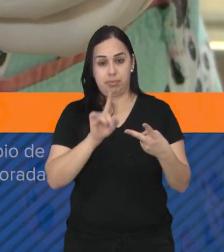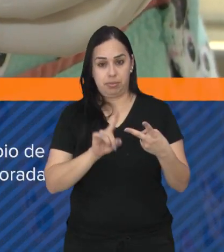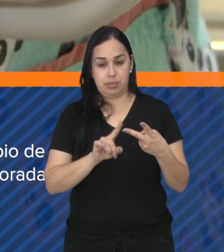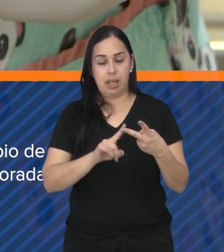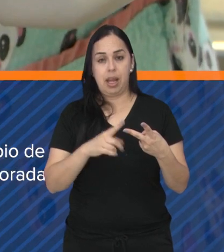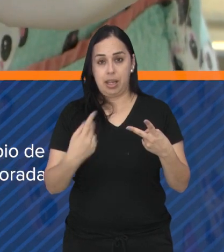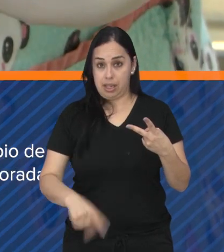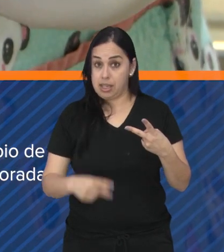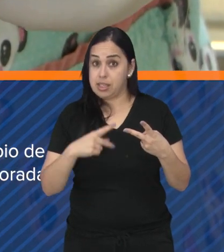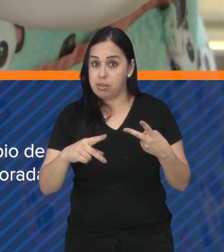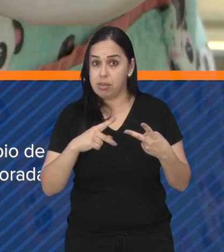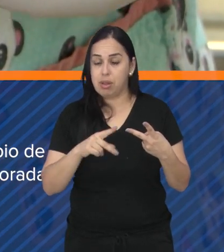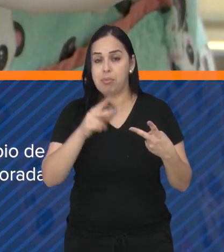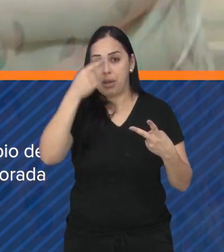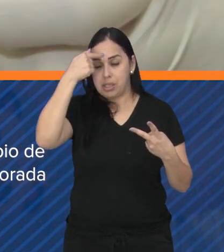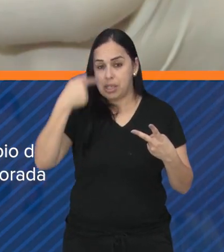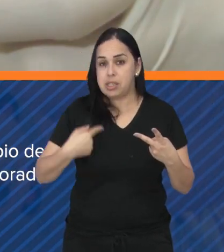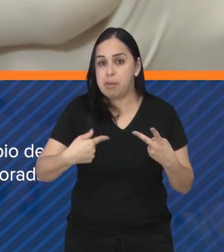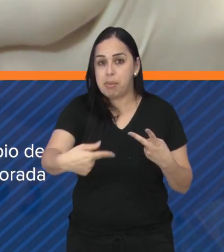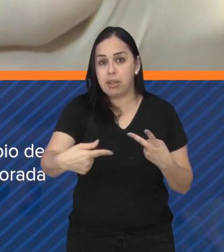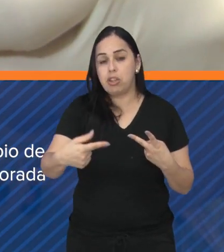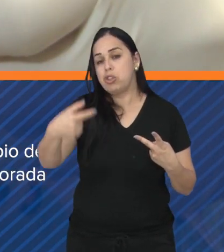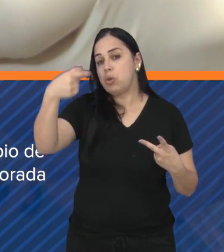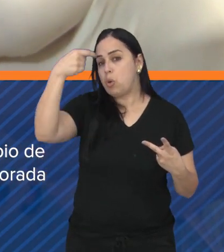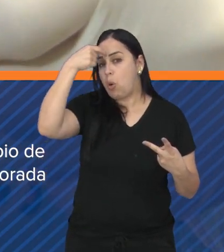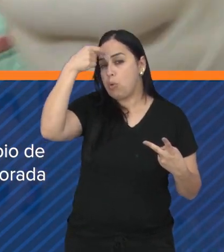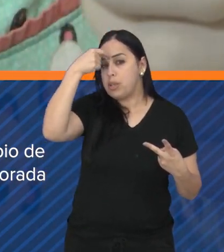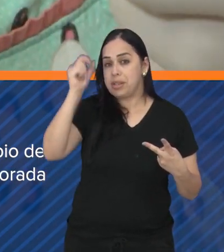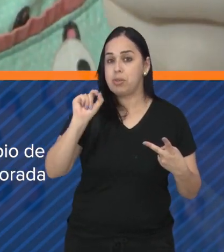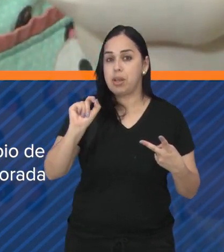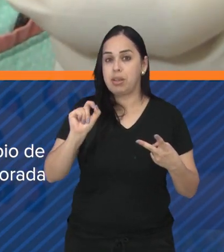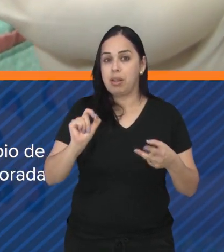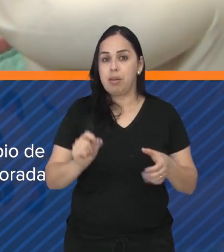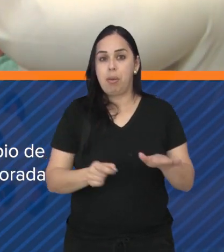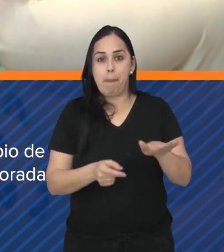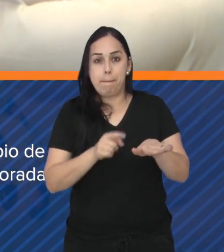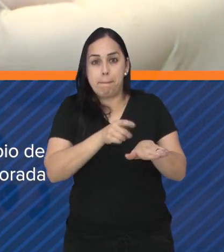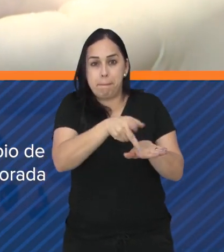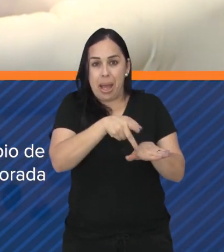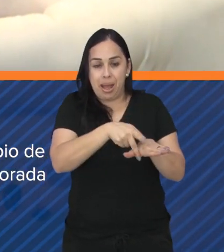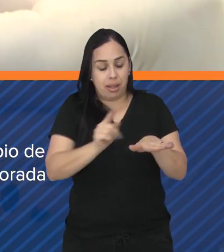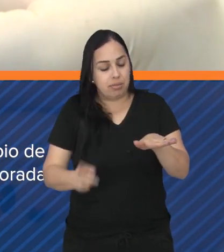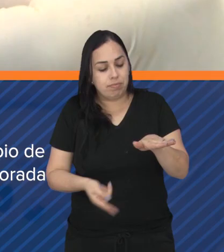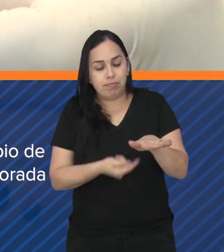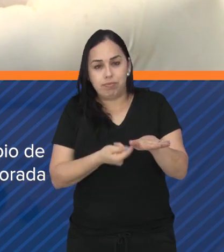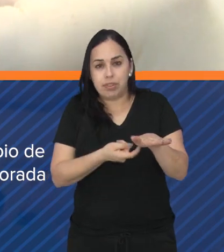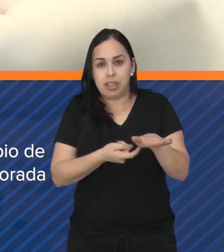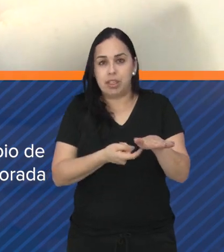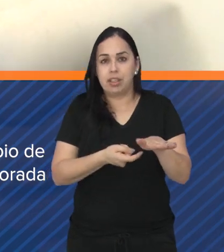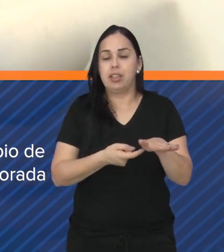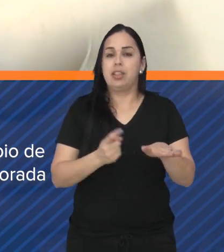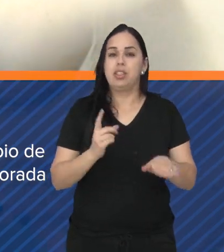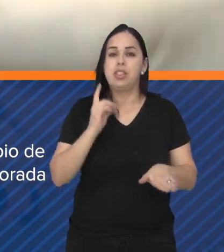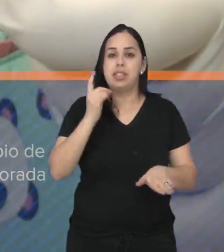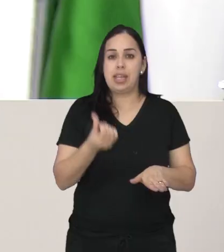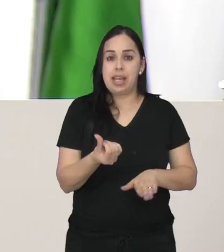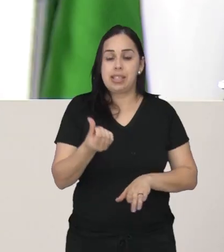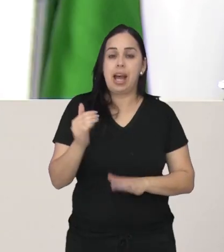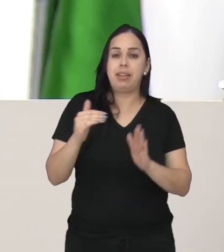segundo cria em São José uma semana de conscientização sobre o teste do pezinho, a ser realizada de 6 a 12 de